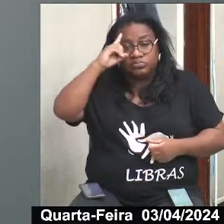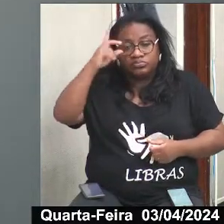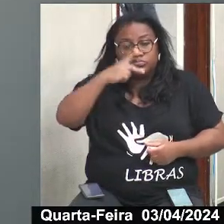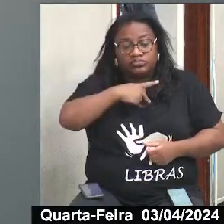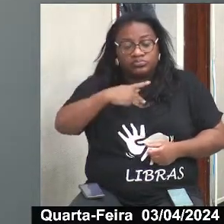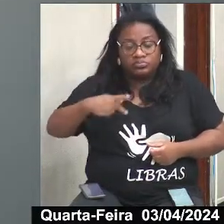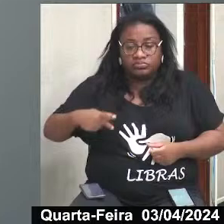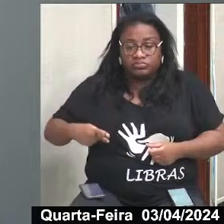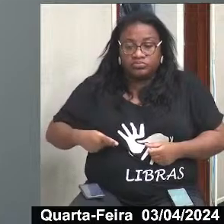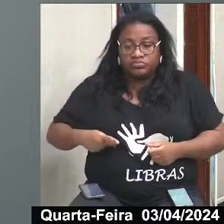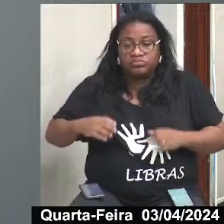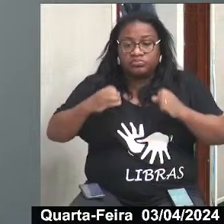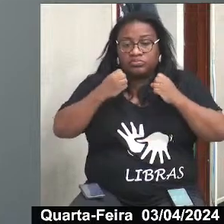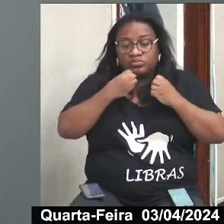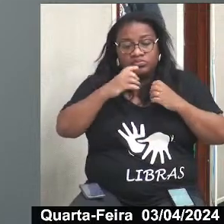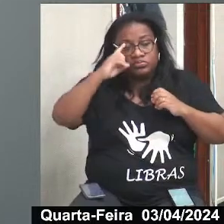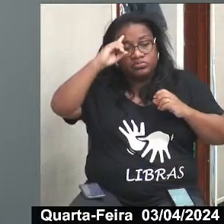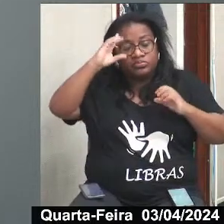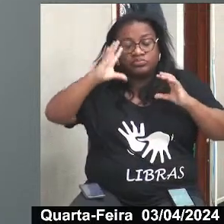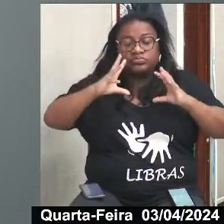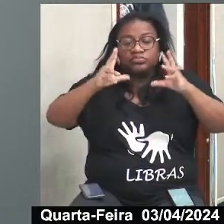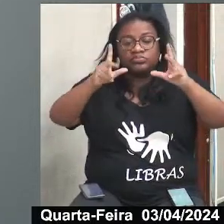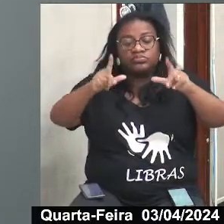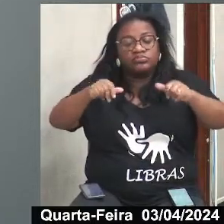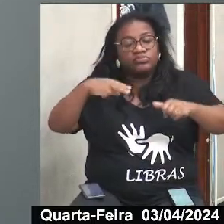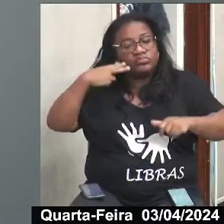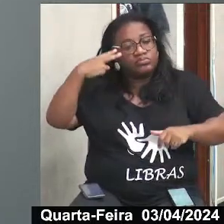Bom dia, presidente. Bom dia,